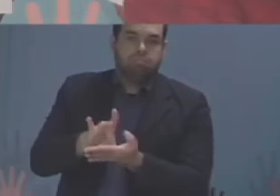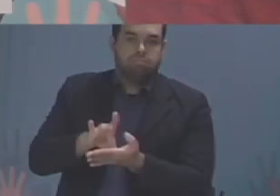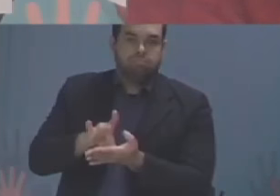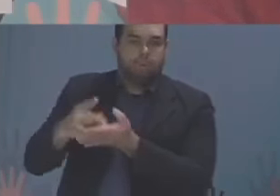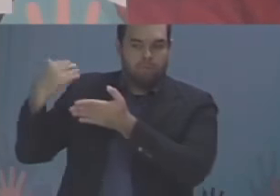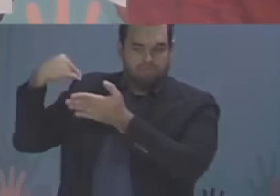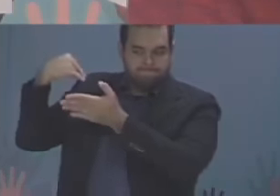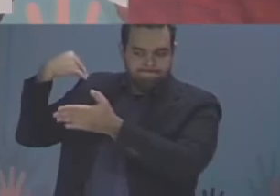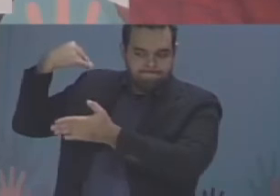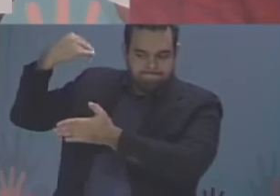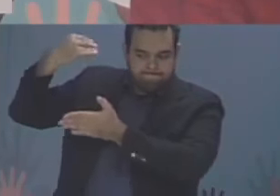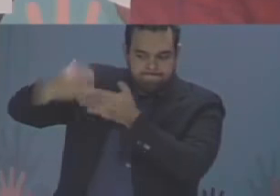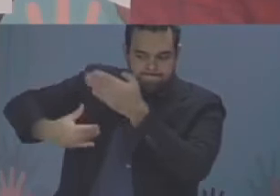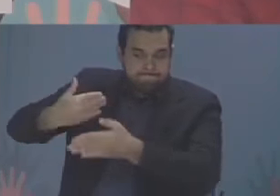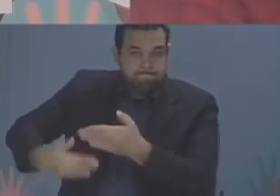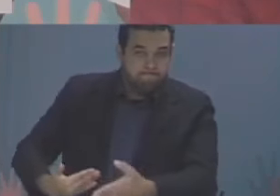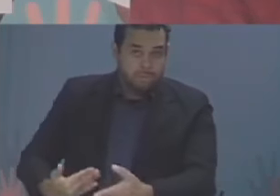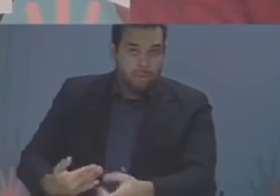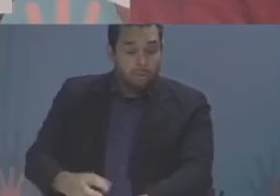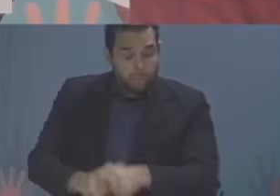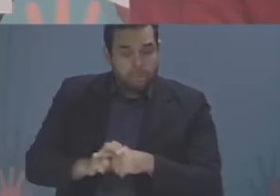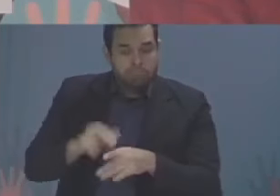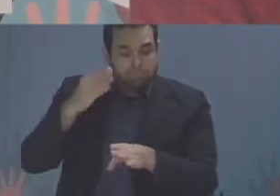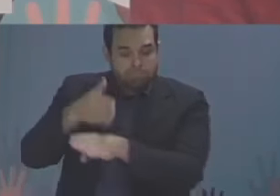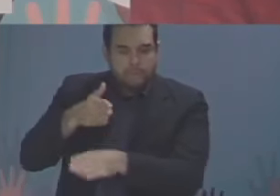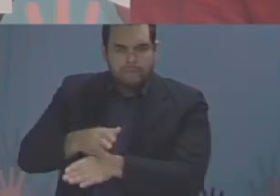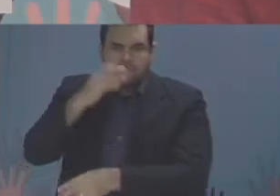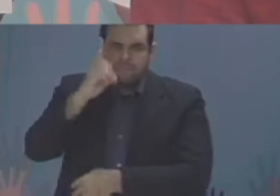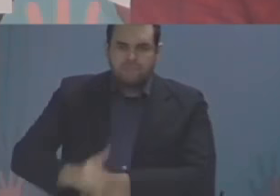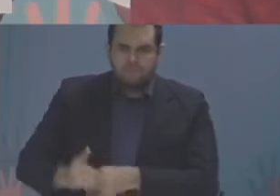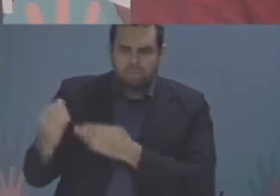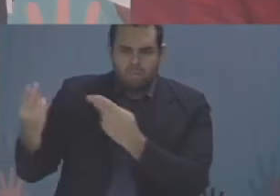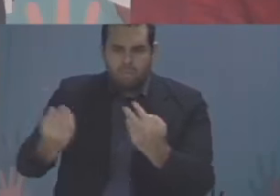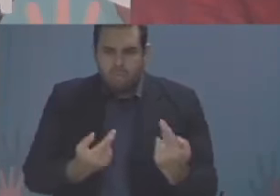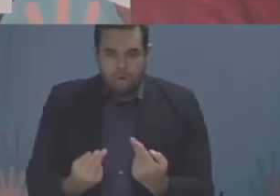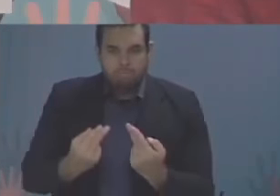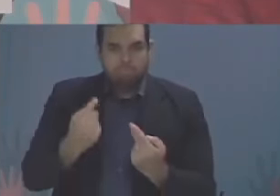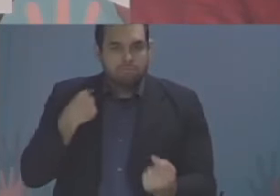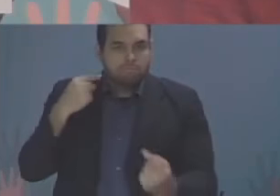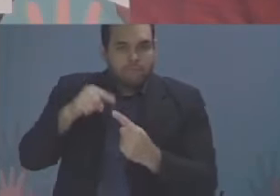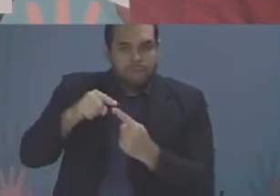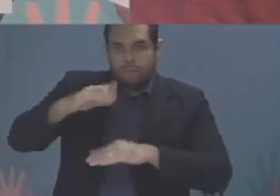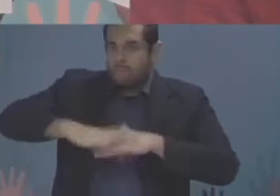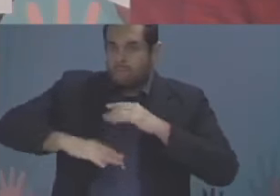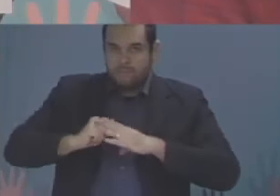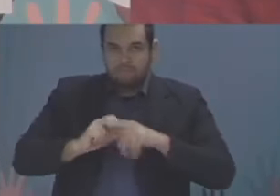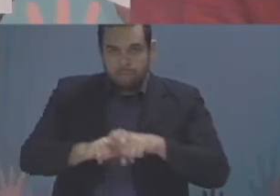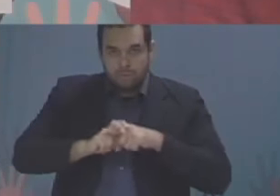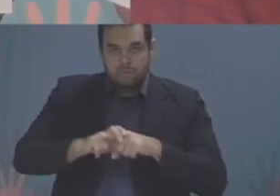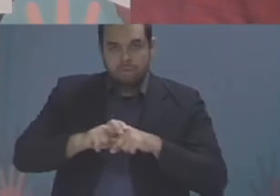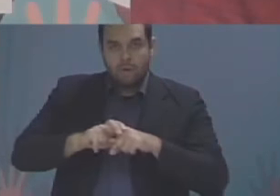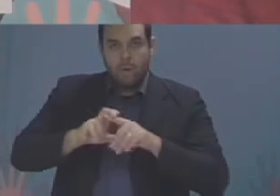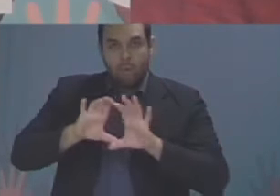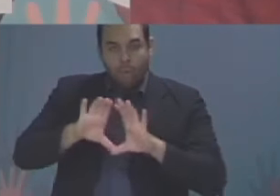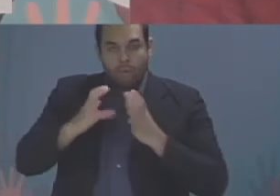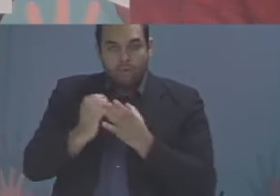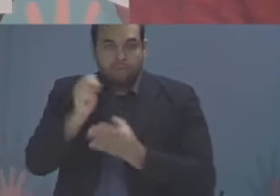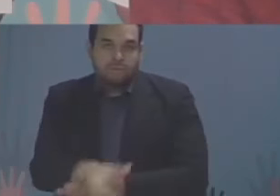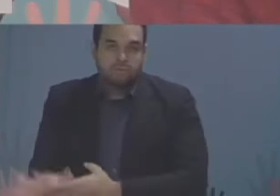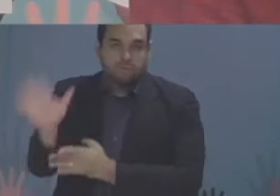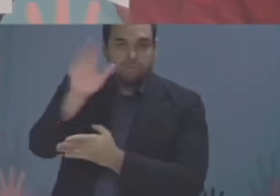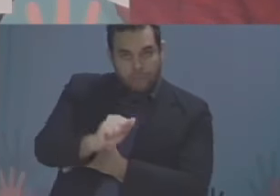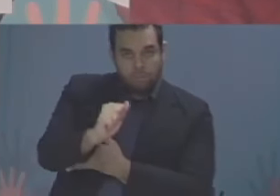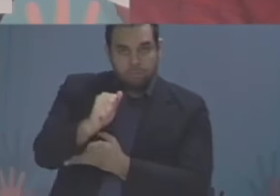legado. Um desses legados é a participação democrática na construção dos rumos da profissão. Por isso, o Congresso Nacional da Psicologia, por isso,